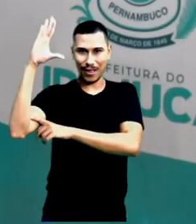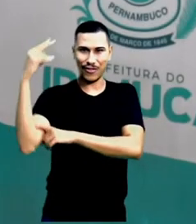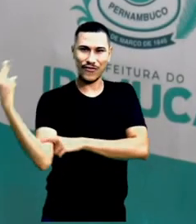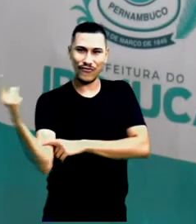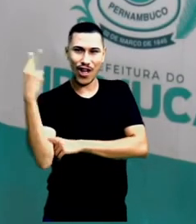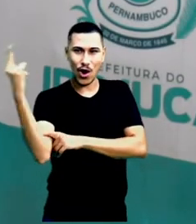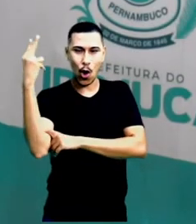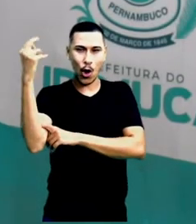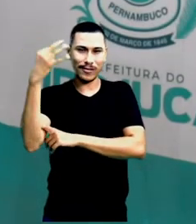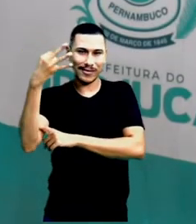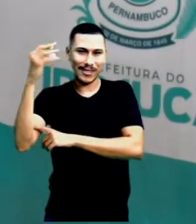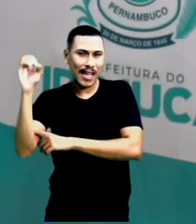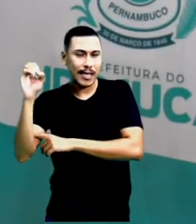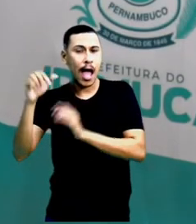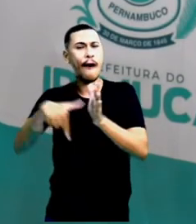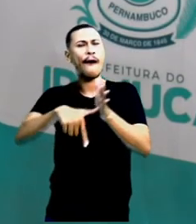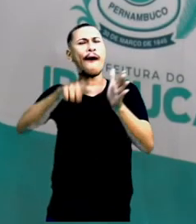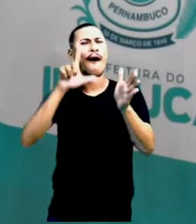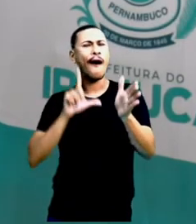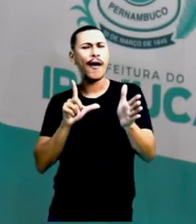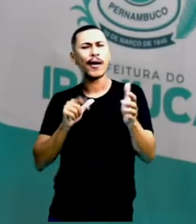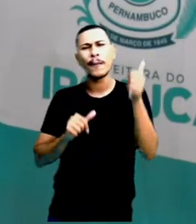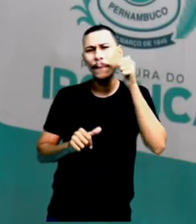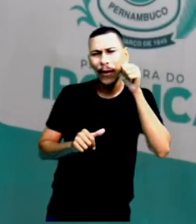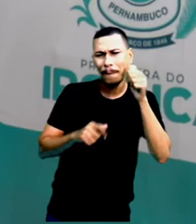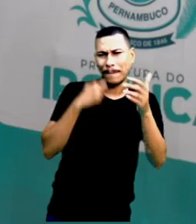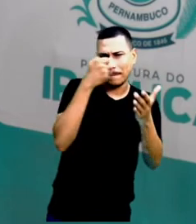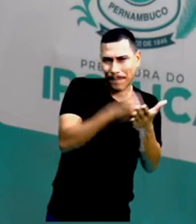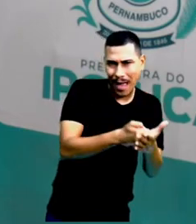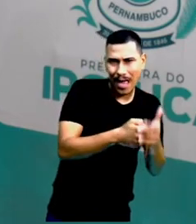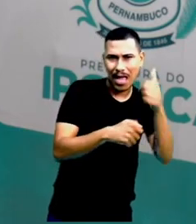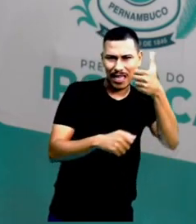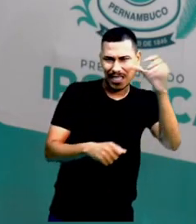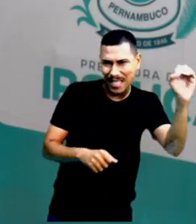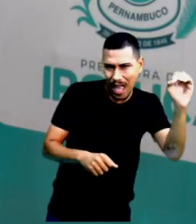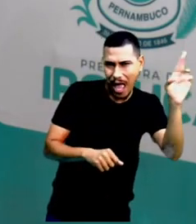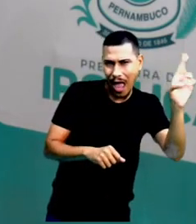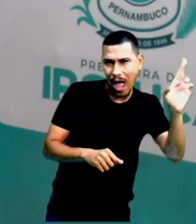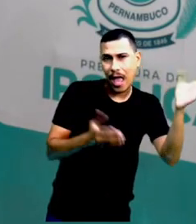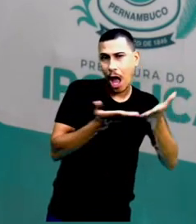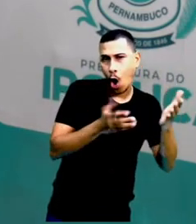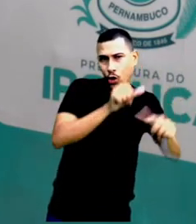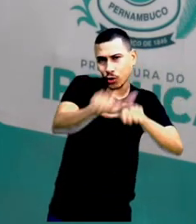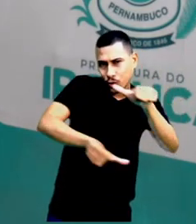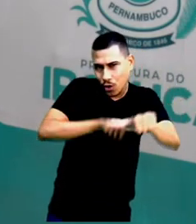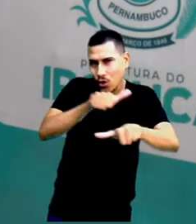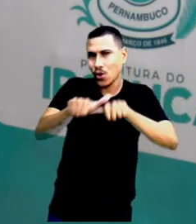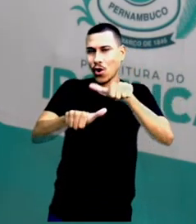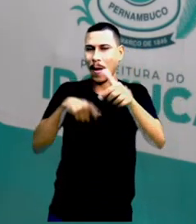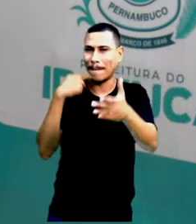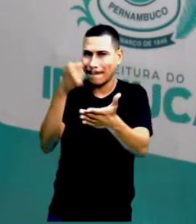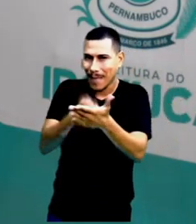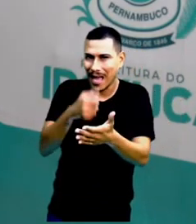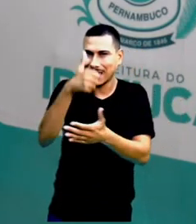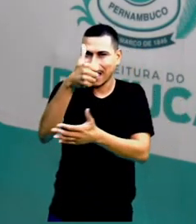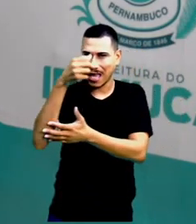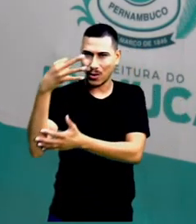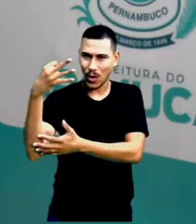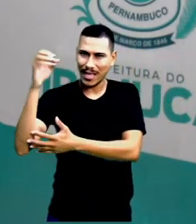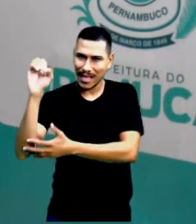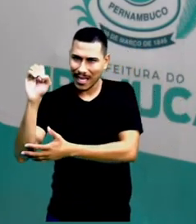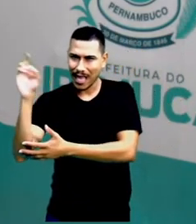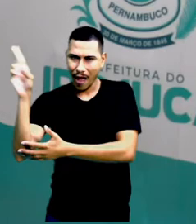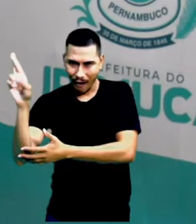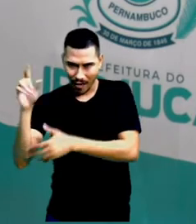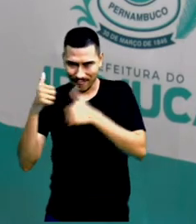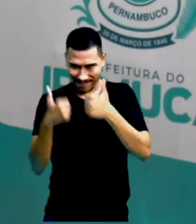Então se antes ele pagava r$ 100 agora ele paga r$ 130 por esse pano